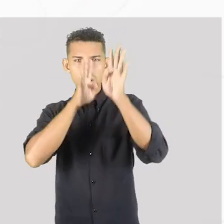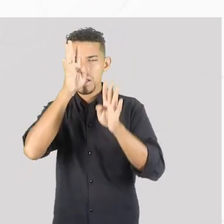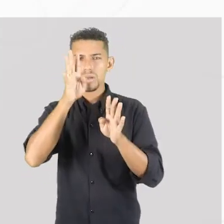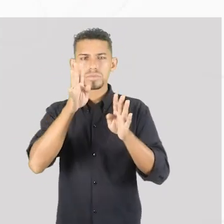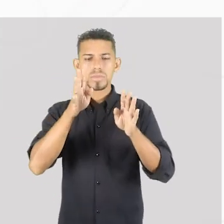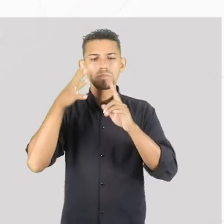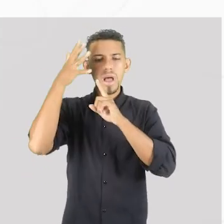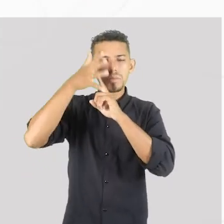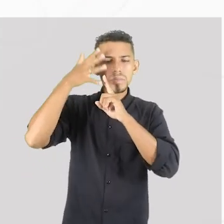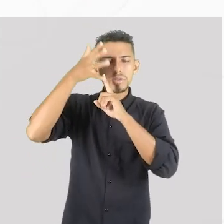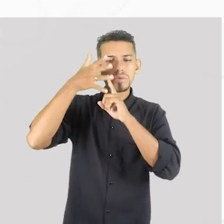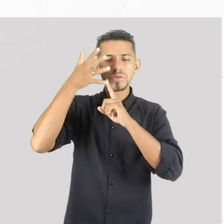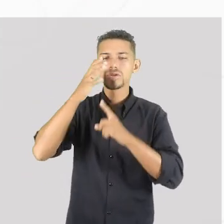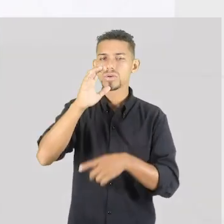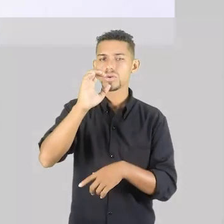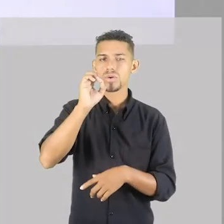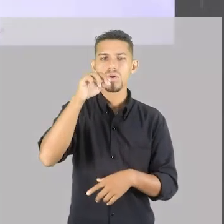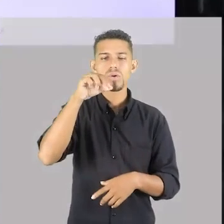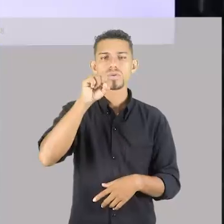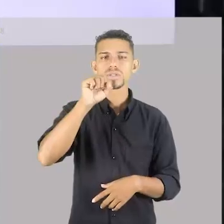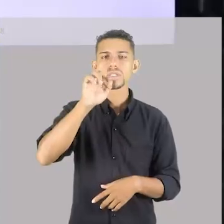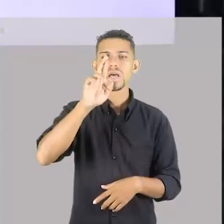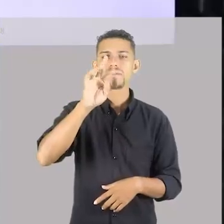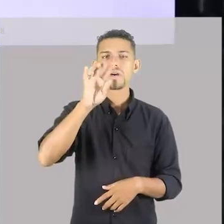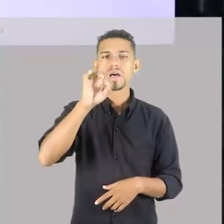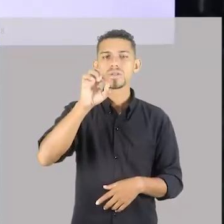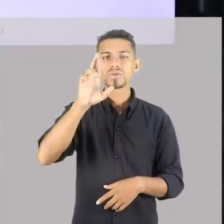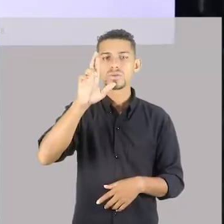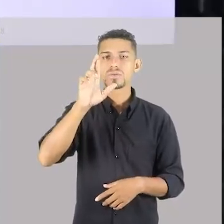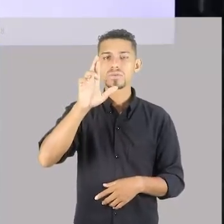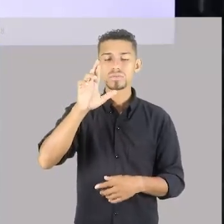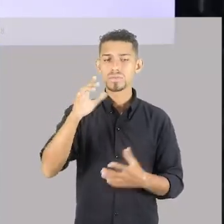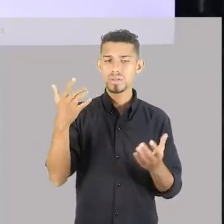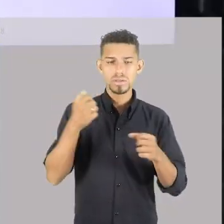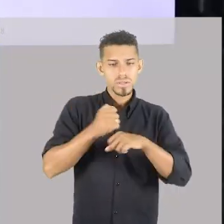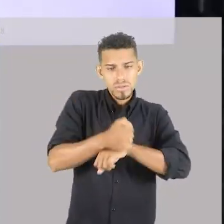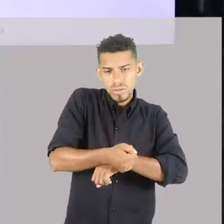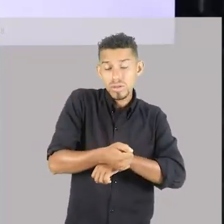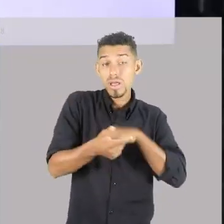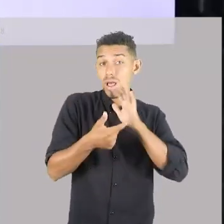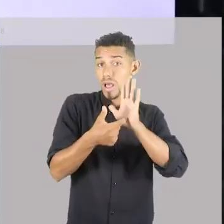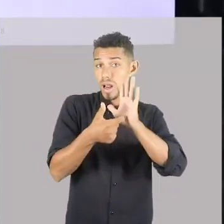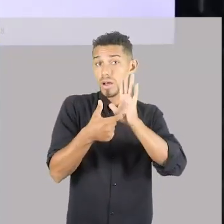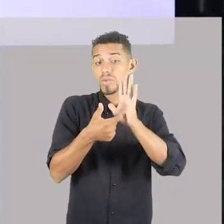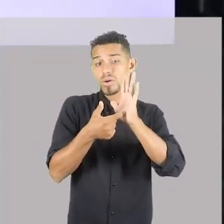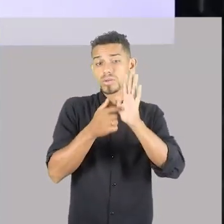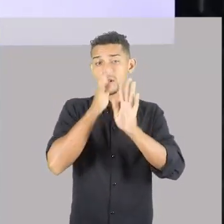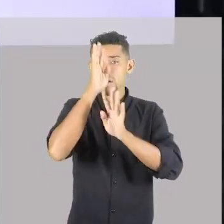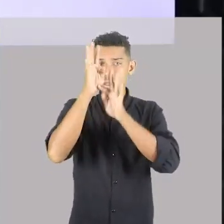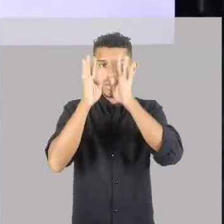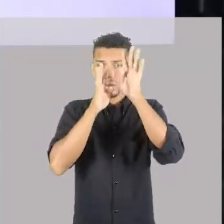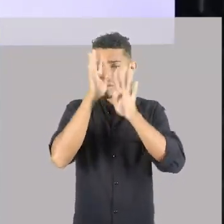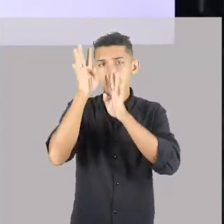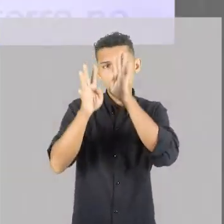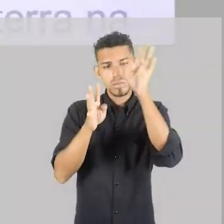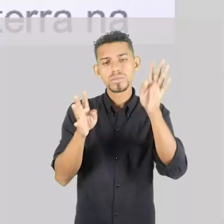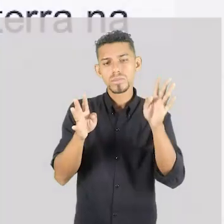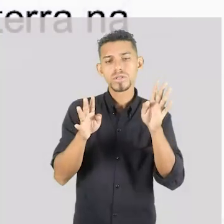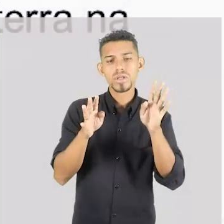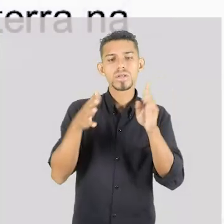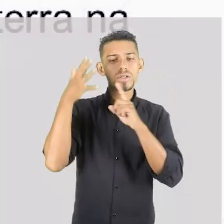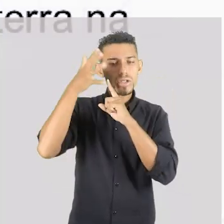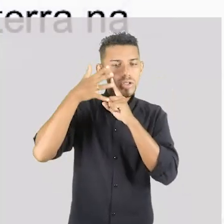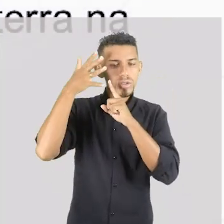conservador na defesa da escravidão é o que ela faz, né? Ela mostra a hipocrisia desse